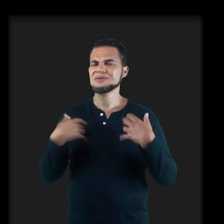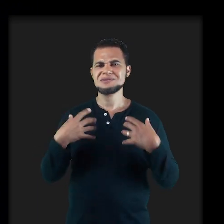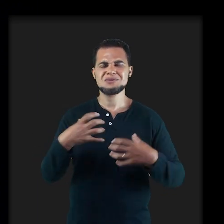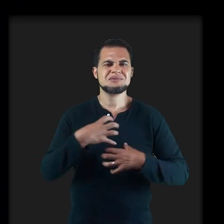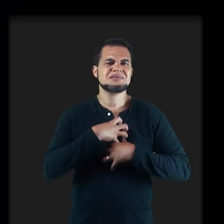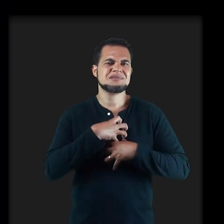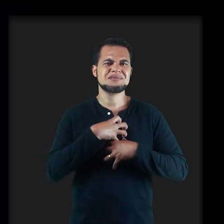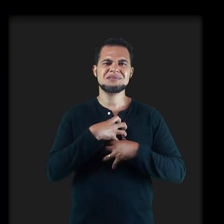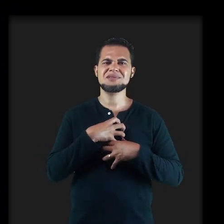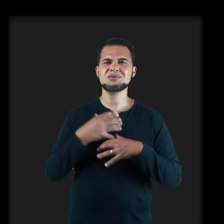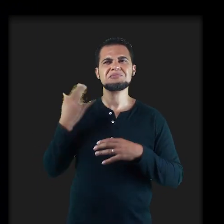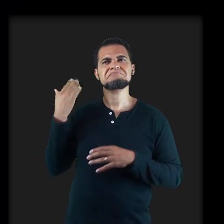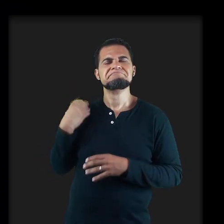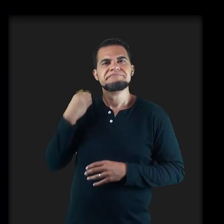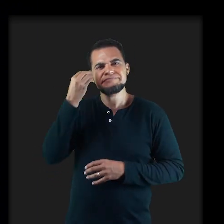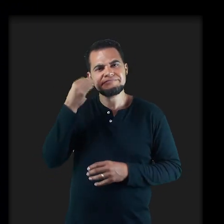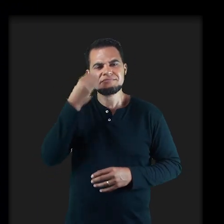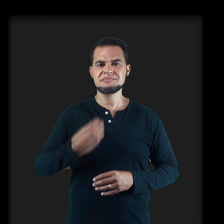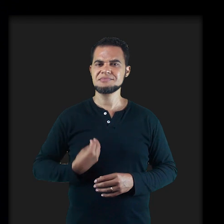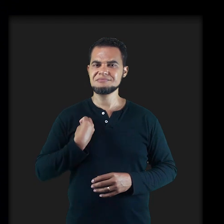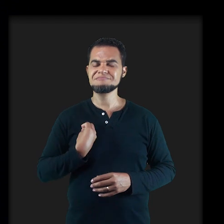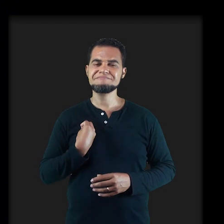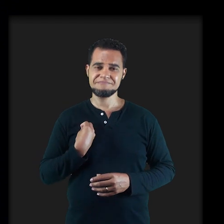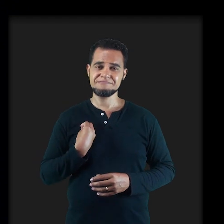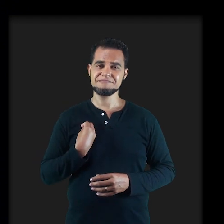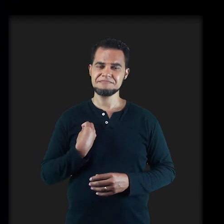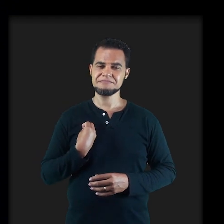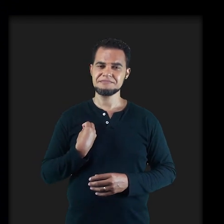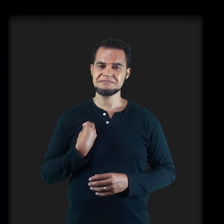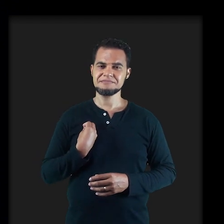situações do que eu sinto ou do que eu passei,